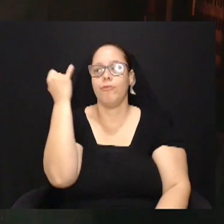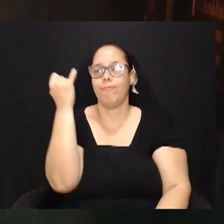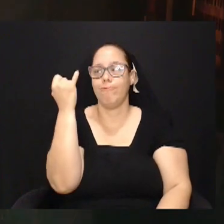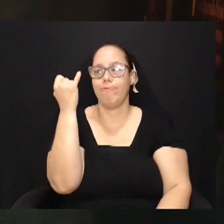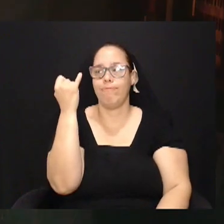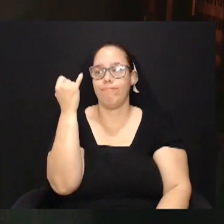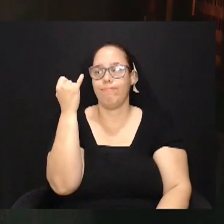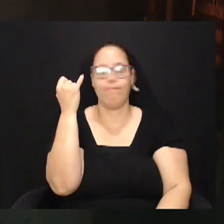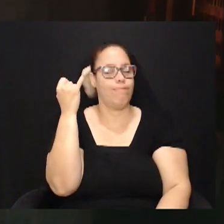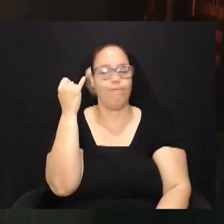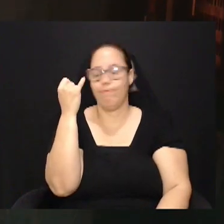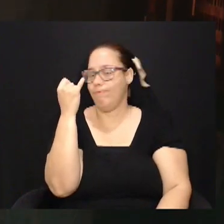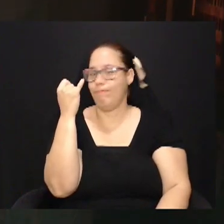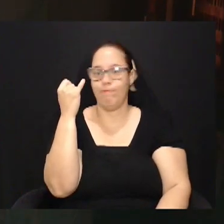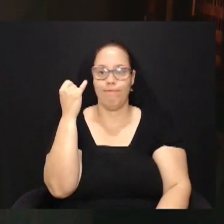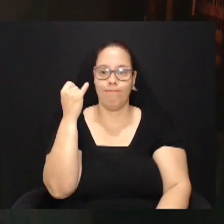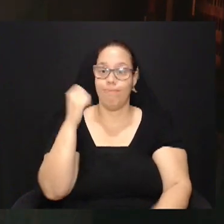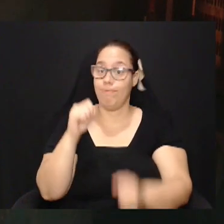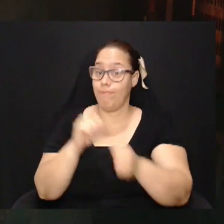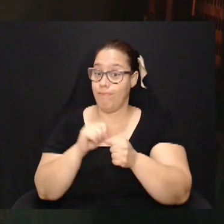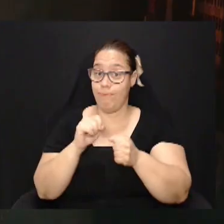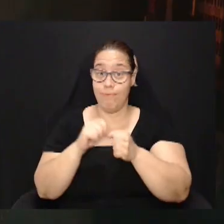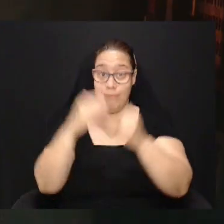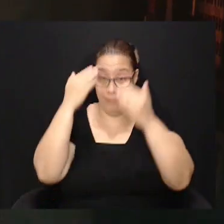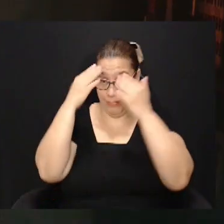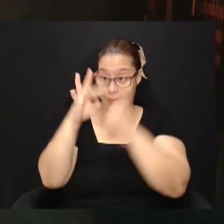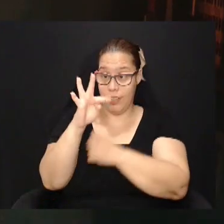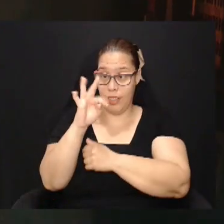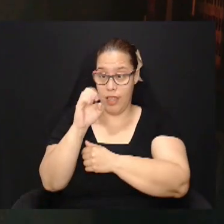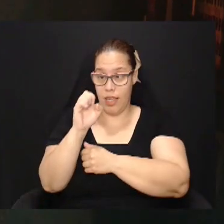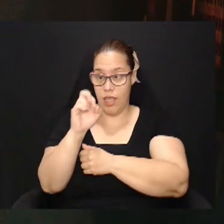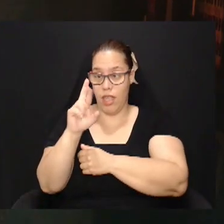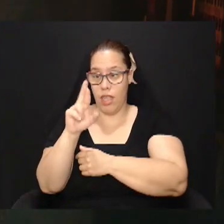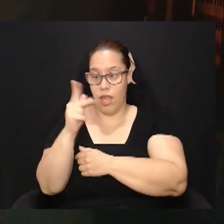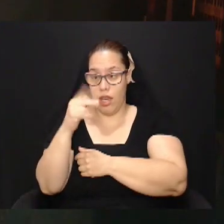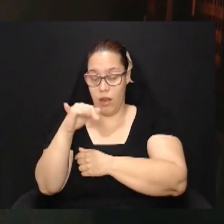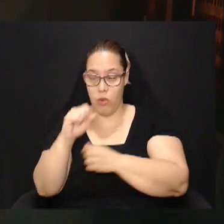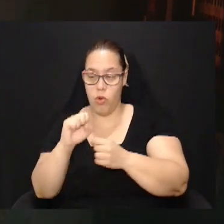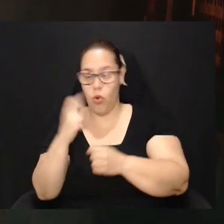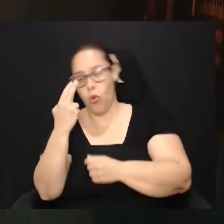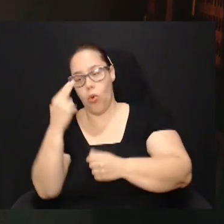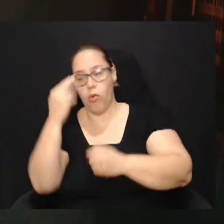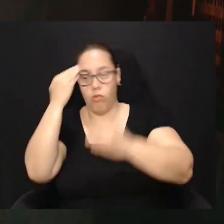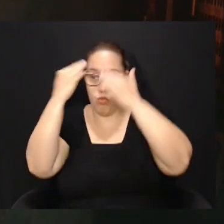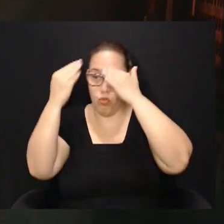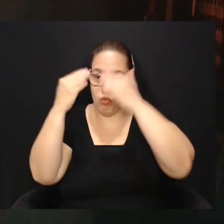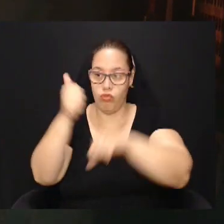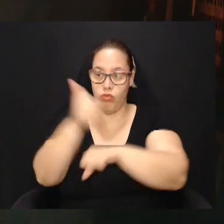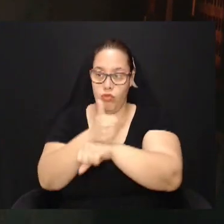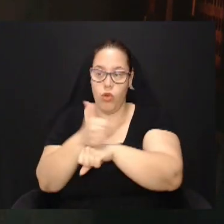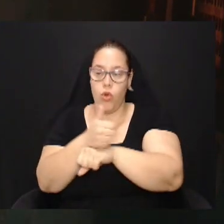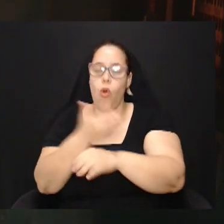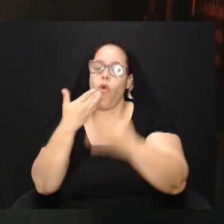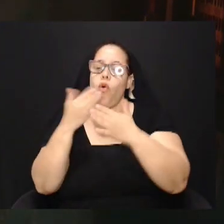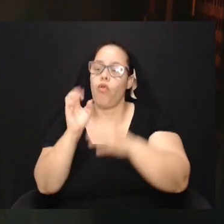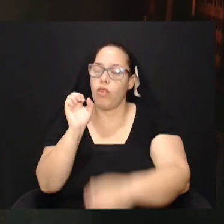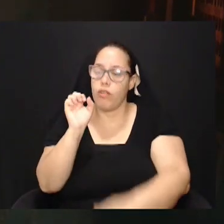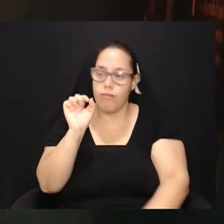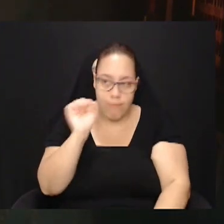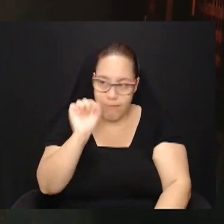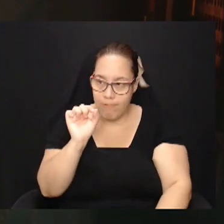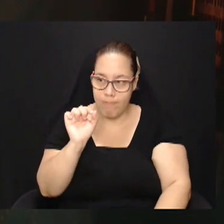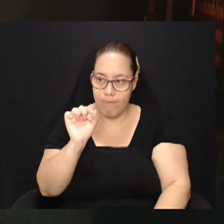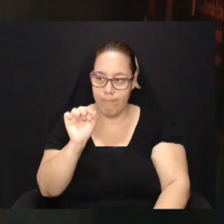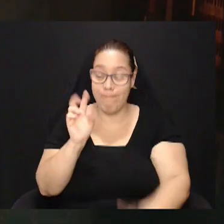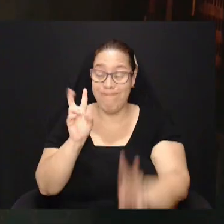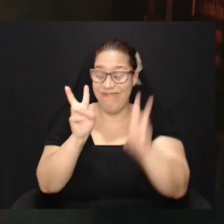de estar fazendo uma terapia, de estar próximo de um psicólogo, ou até de conversar sobre situações que